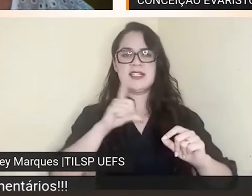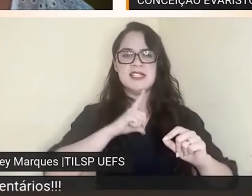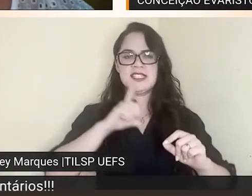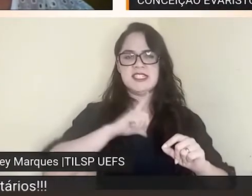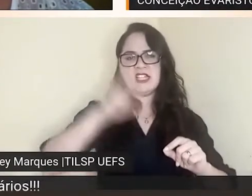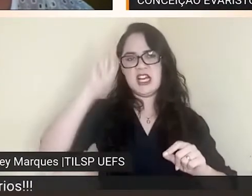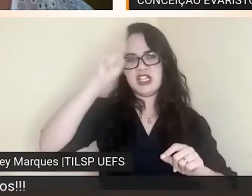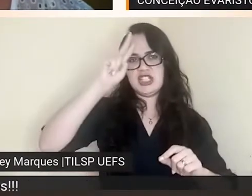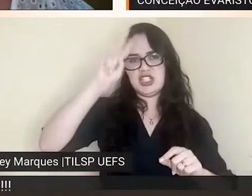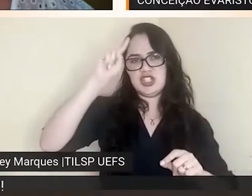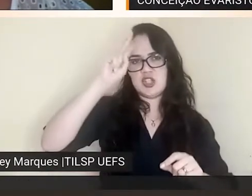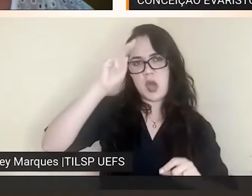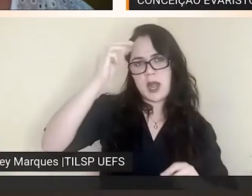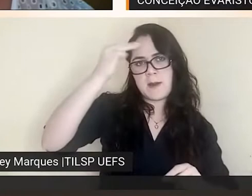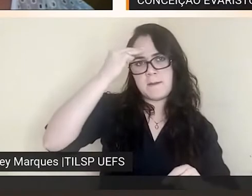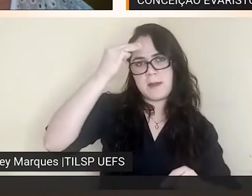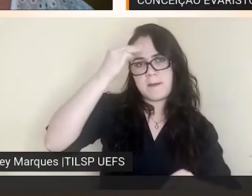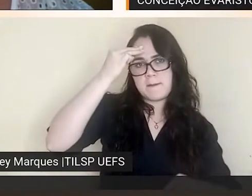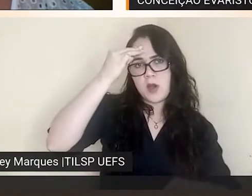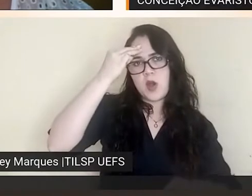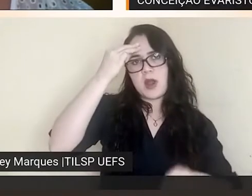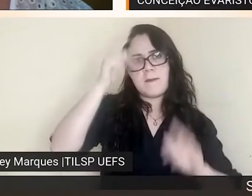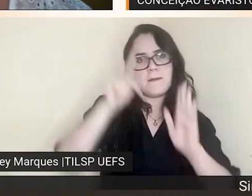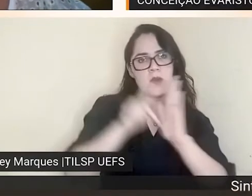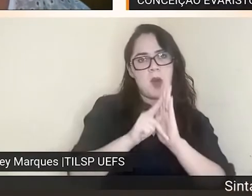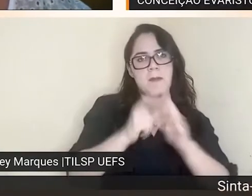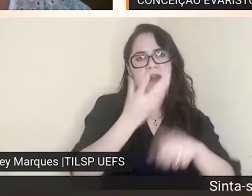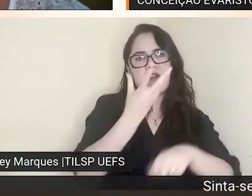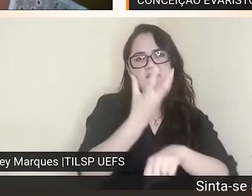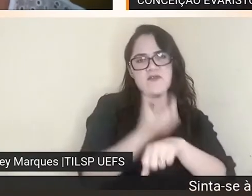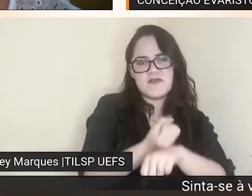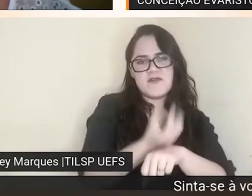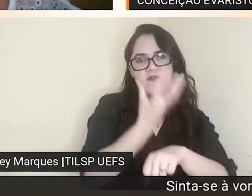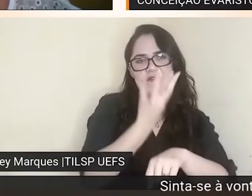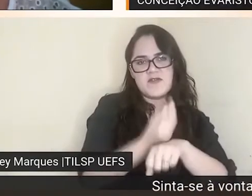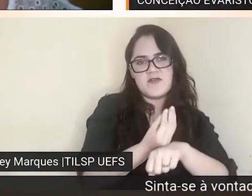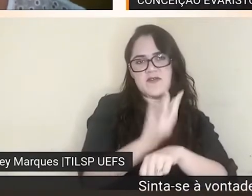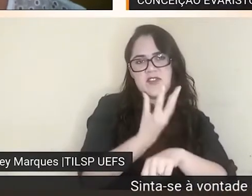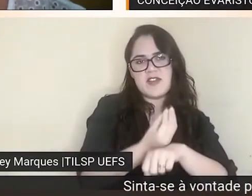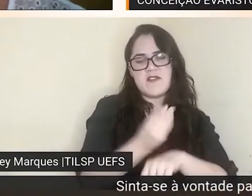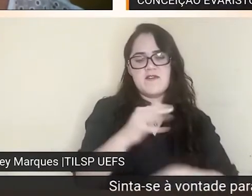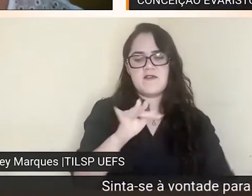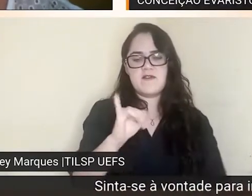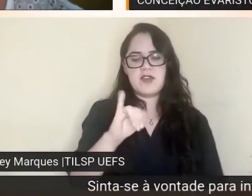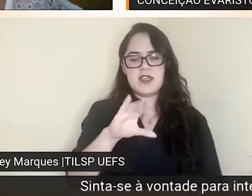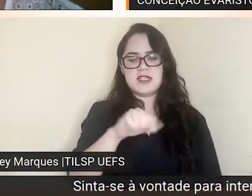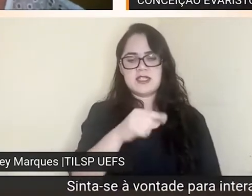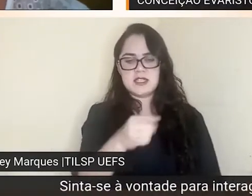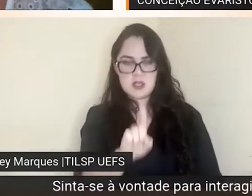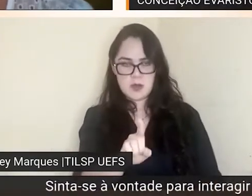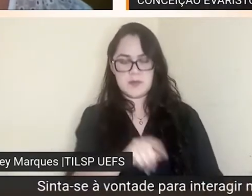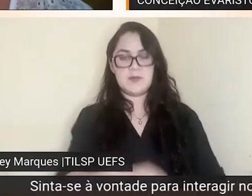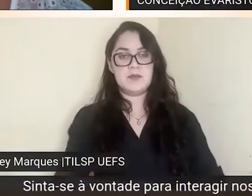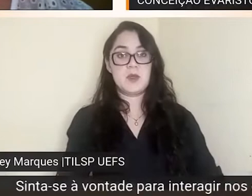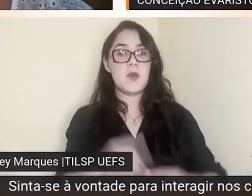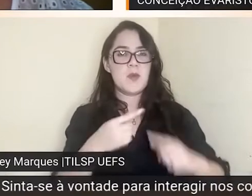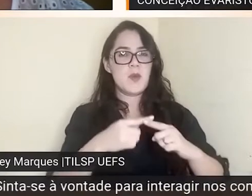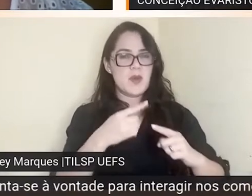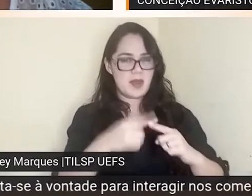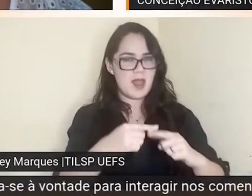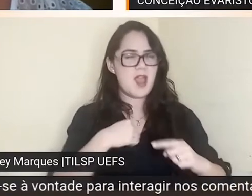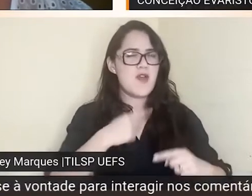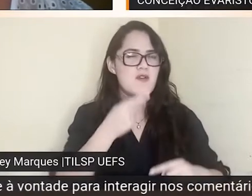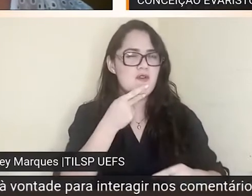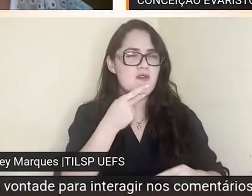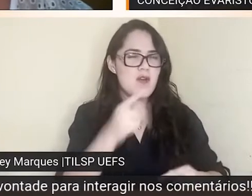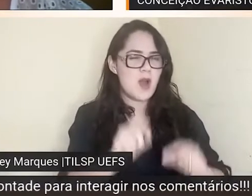da memória. E parece que nesse livro mesmo eu digo: como a memória esquece, a gente